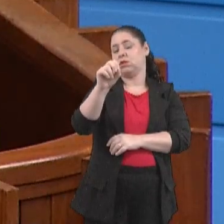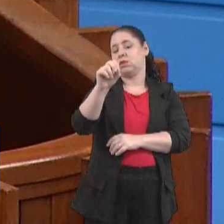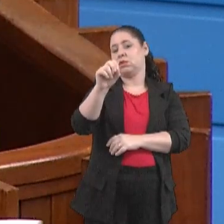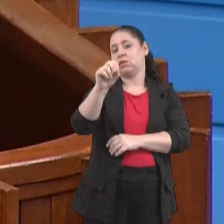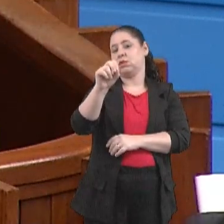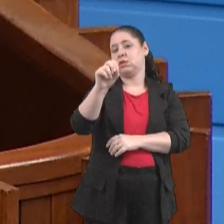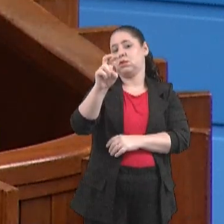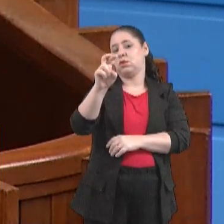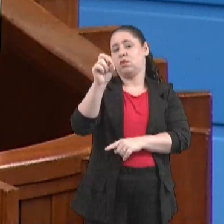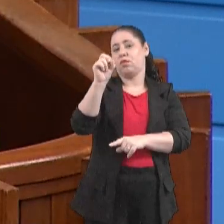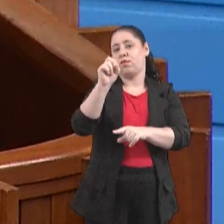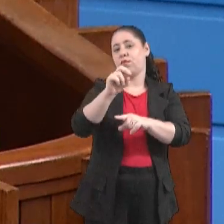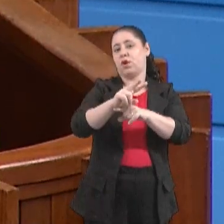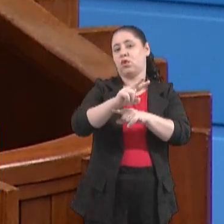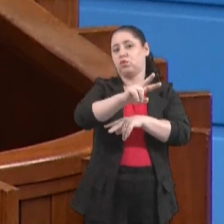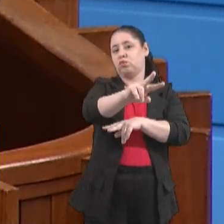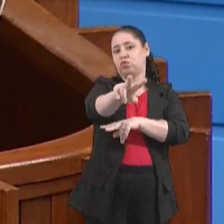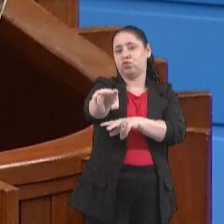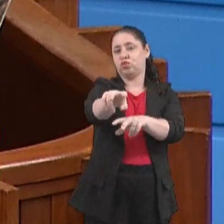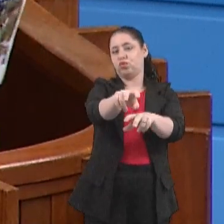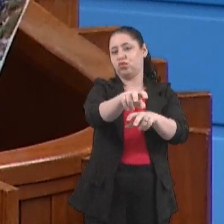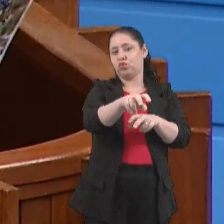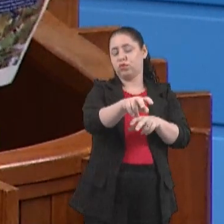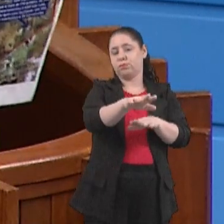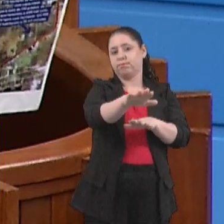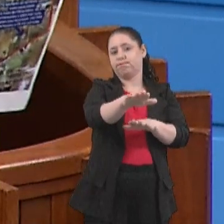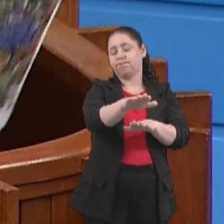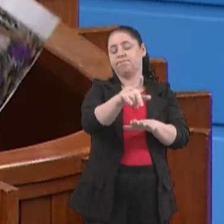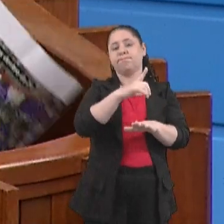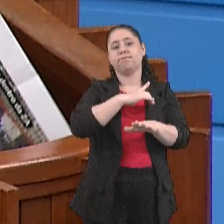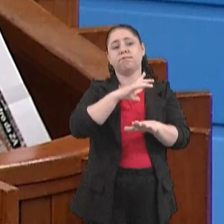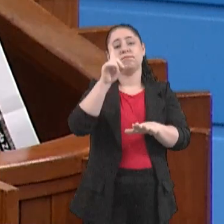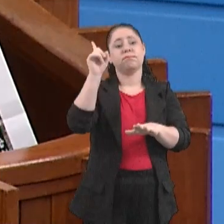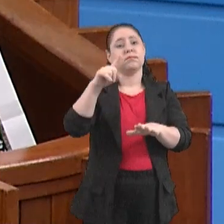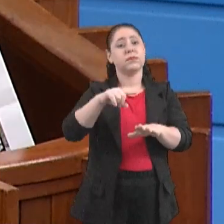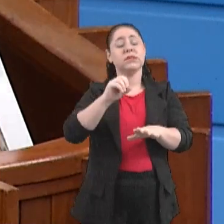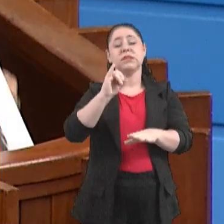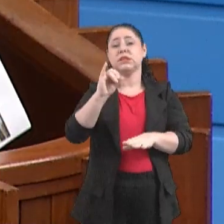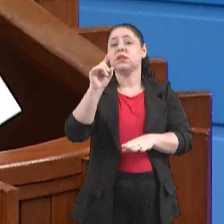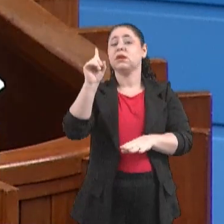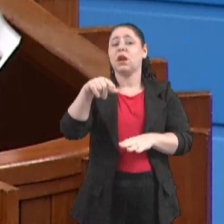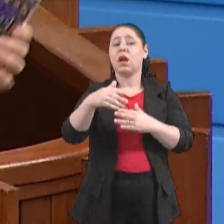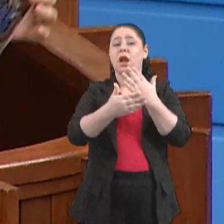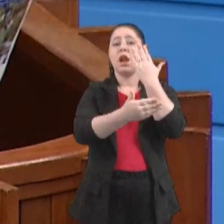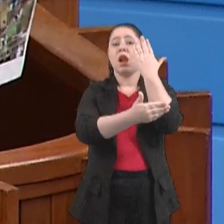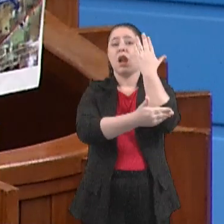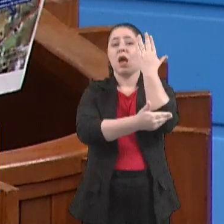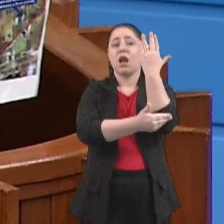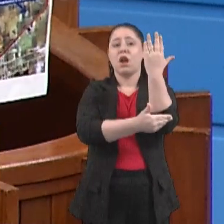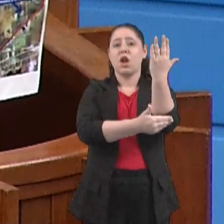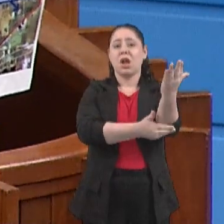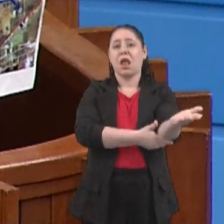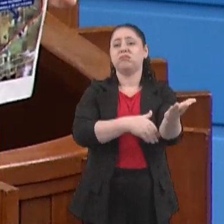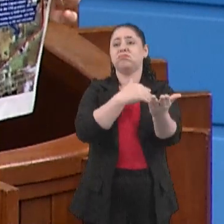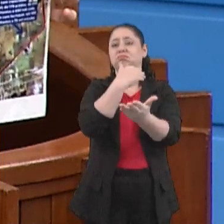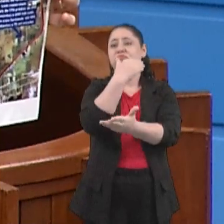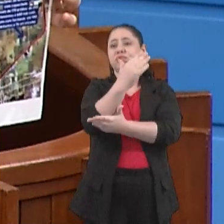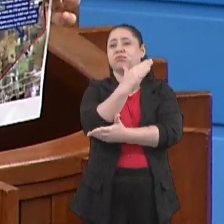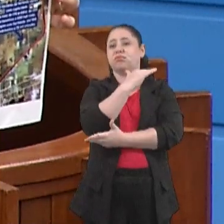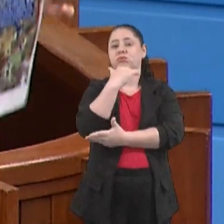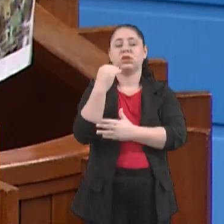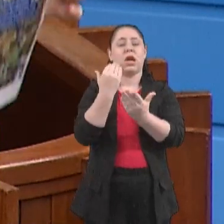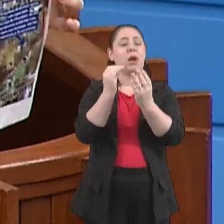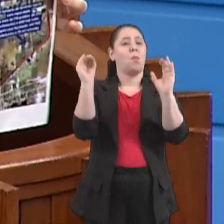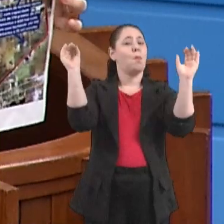7.505 vagas de estacionamento. Ou seja, isso seria a sentença de